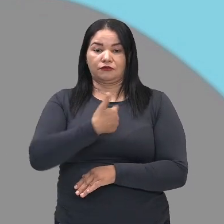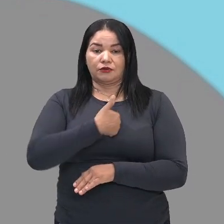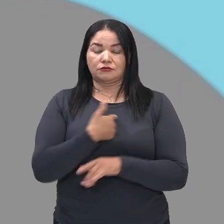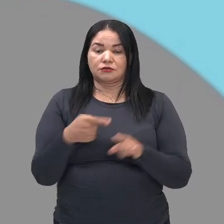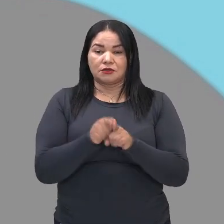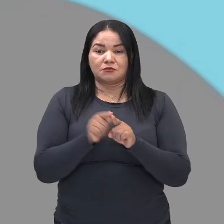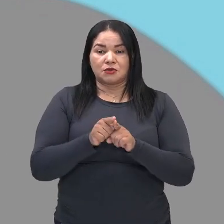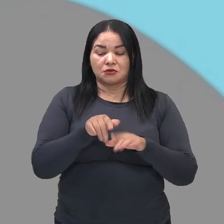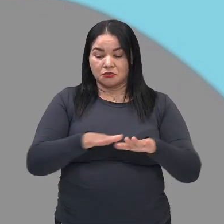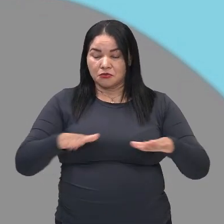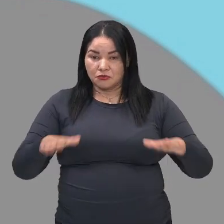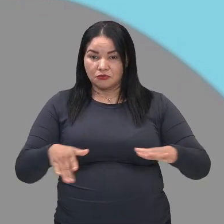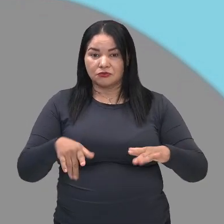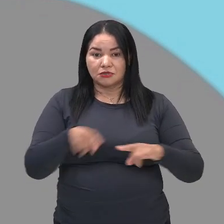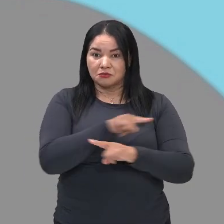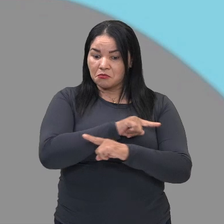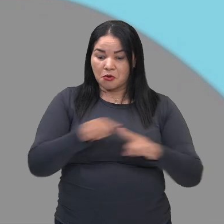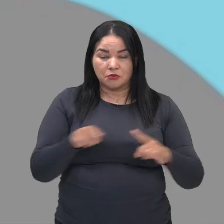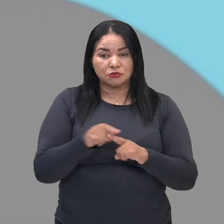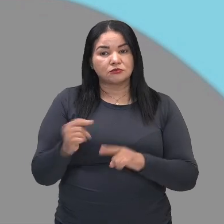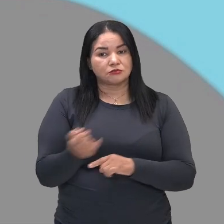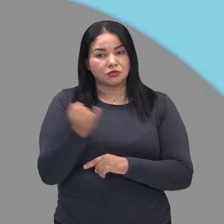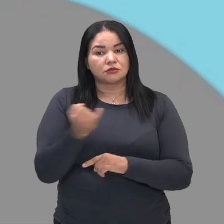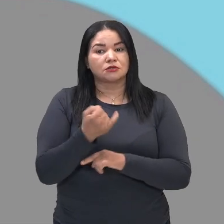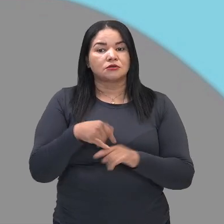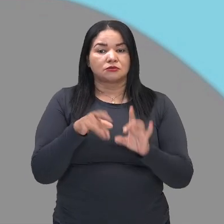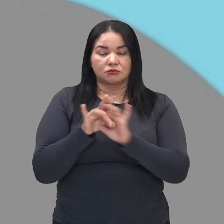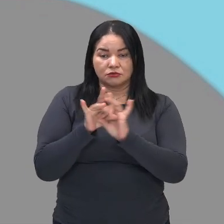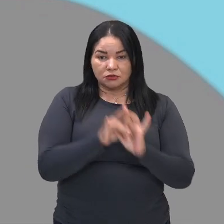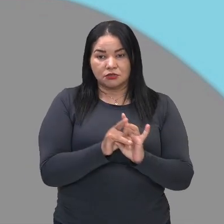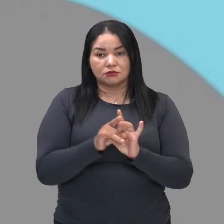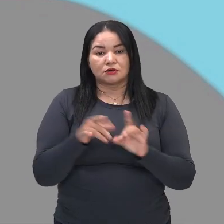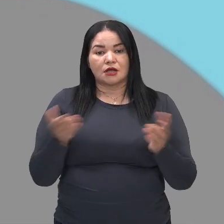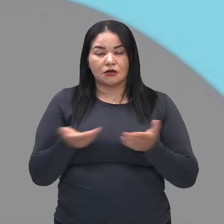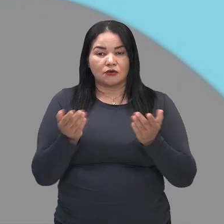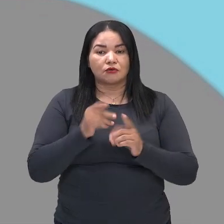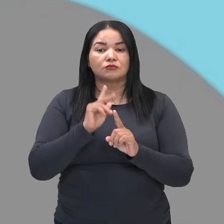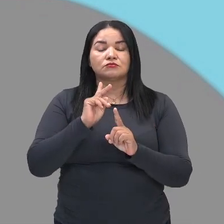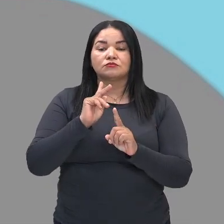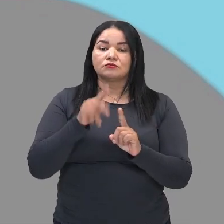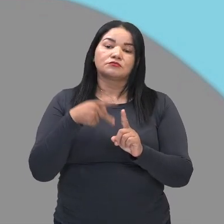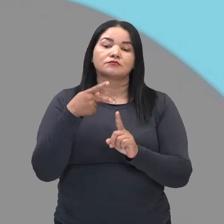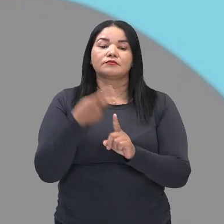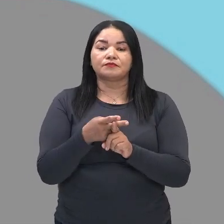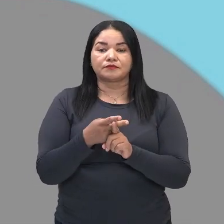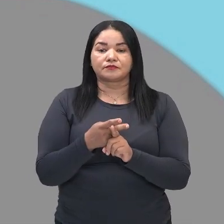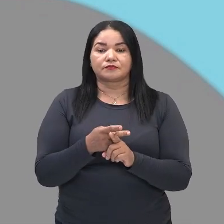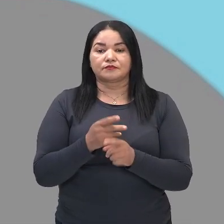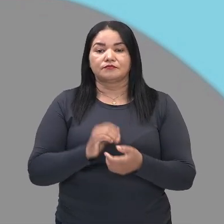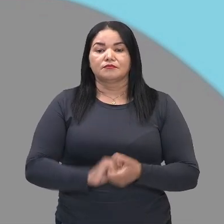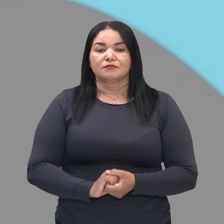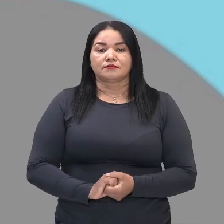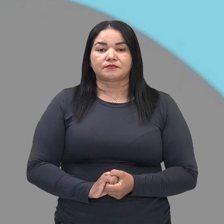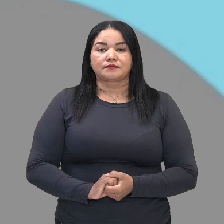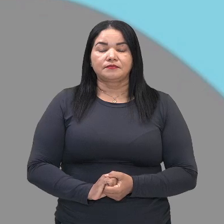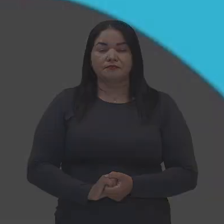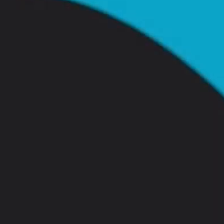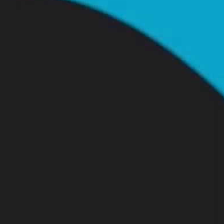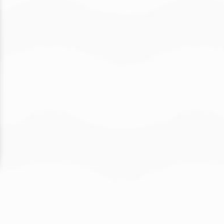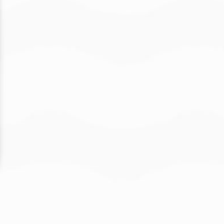proibição do trabalho infantil, que foi muito importante nesse contexto. E agora vamos para o nosso próximo tópico.